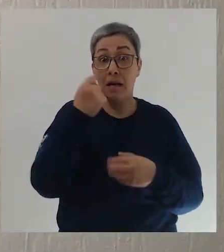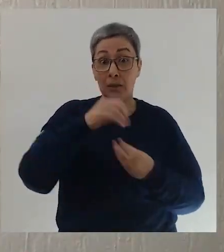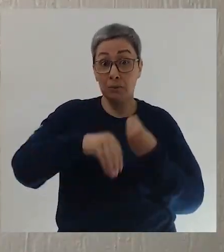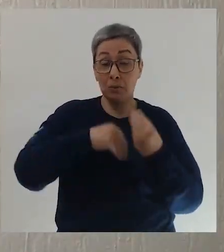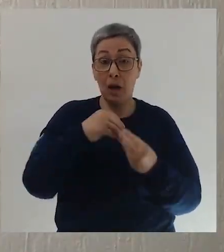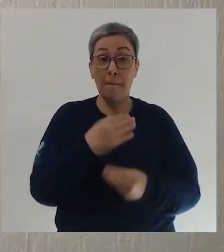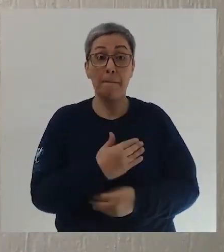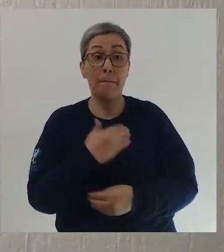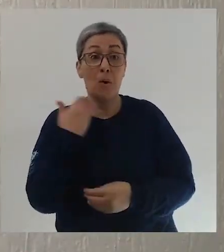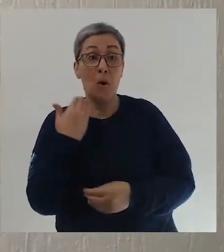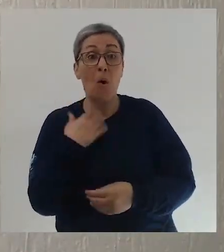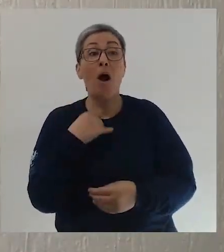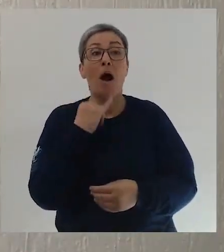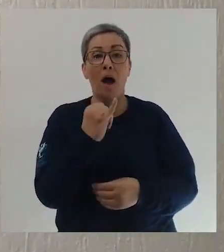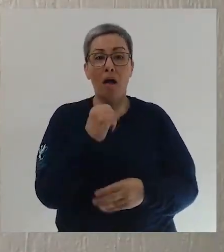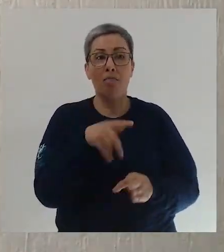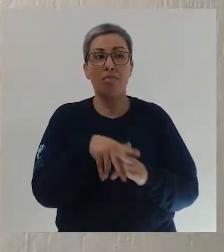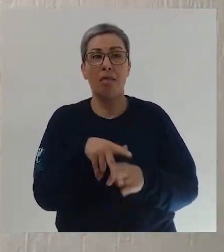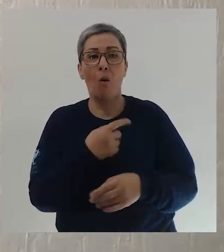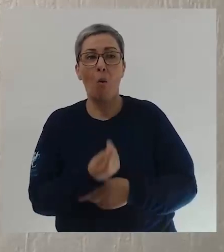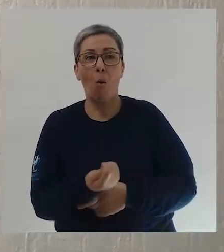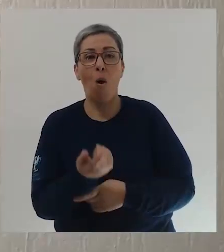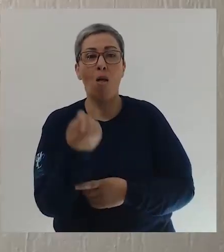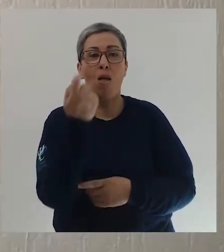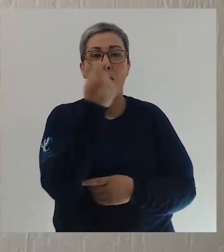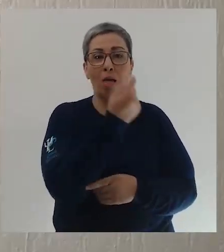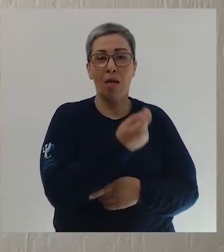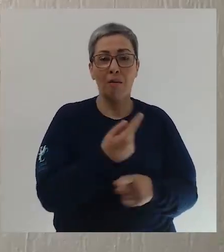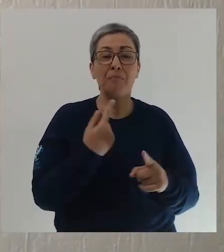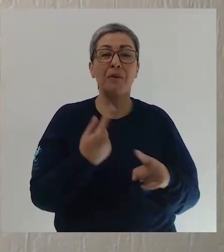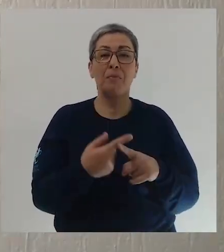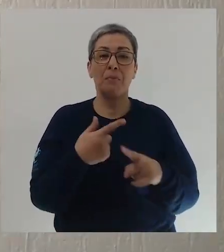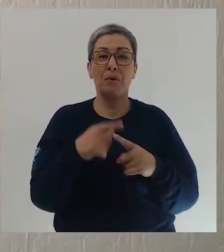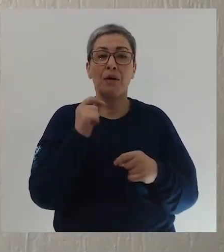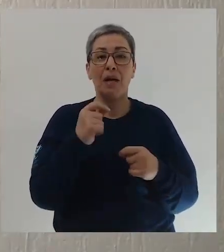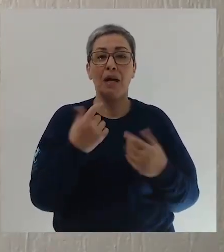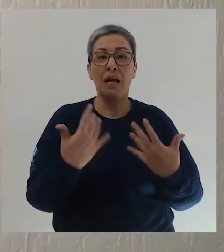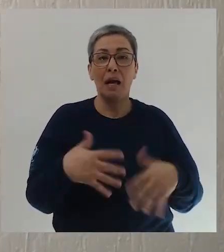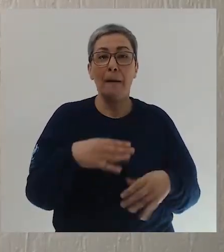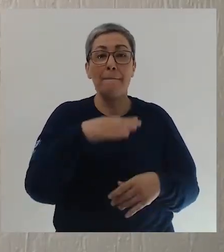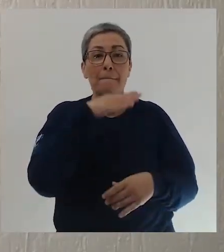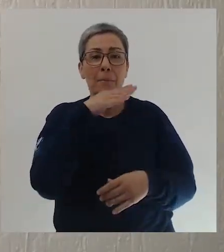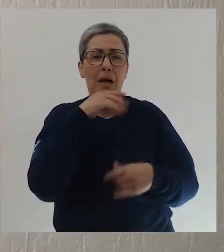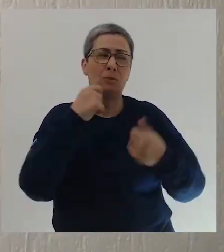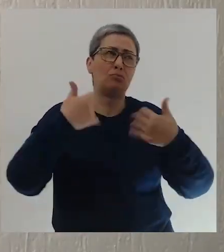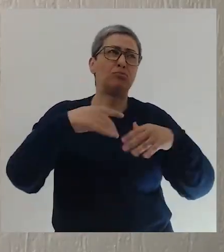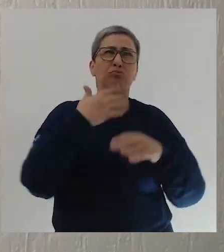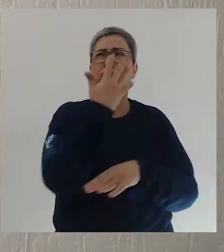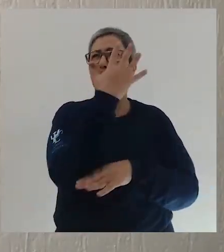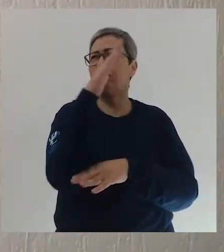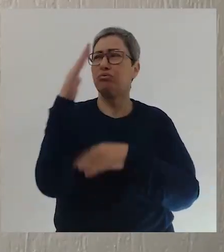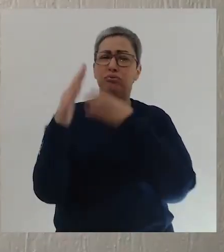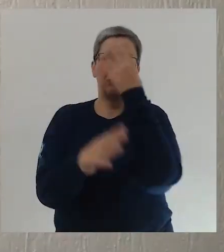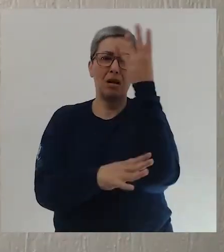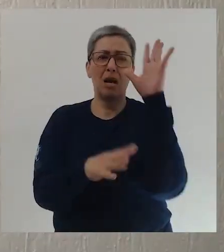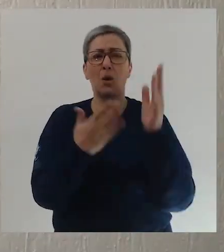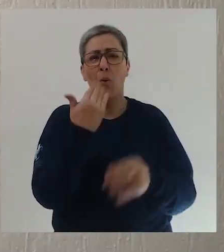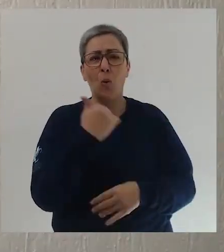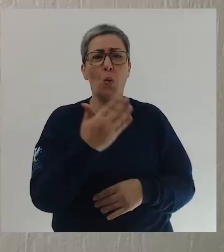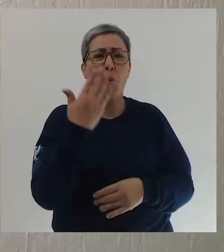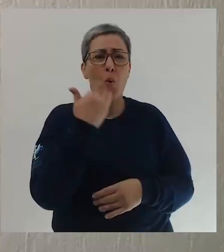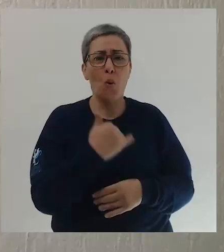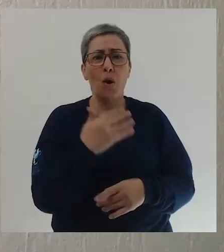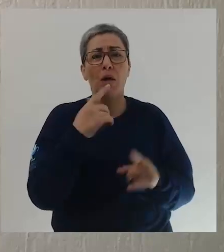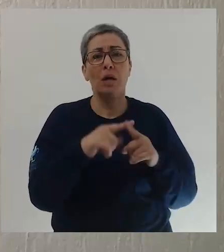você morria. E essa mentira era proposital, eles espalhavam propositalmente, porque havia uma fartura de mangueiras, que são os pés de manga, e os